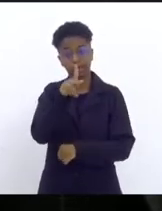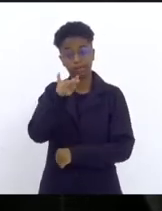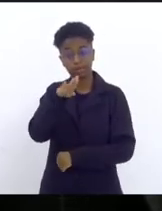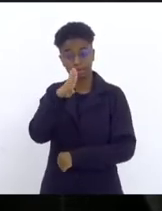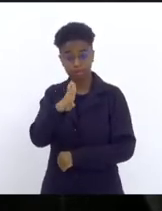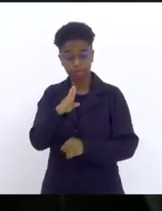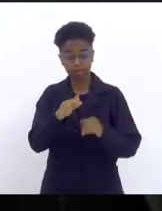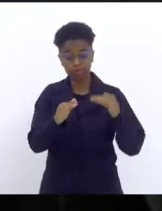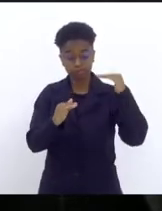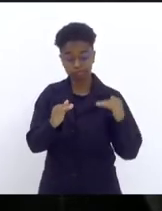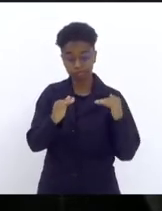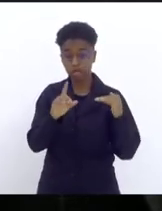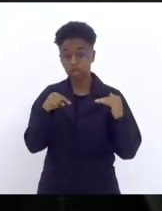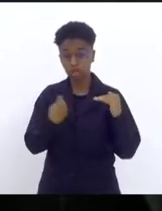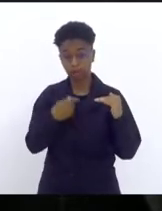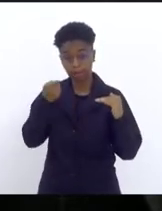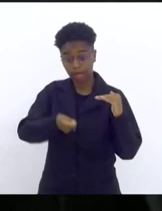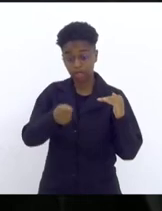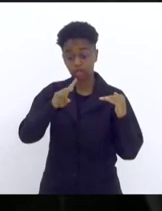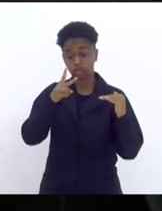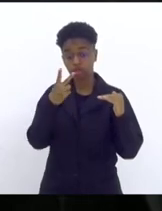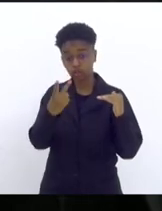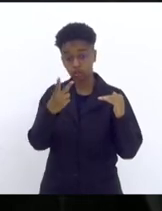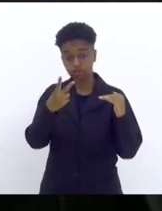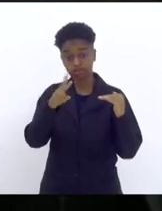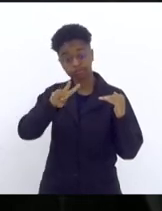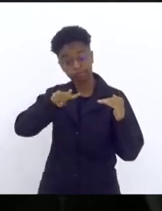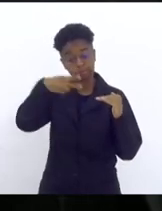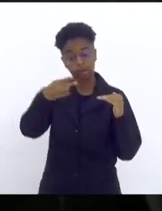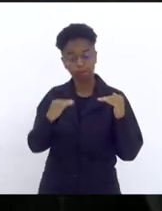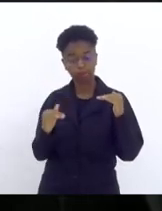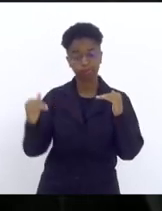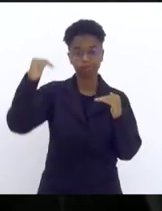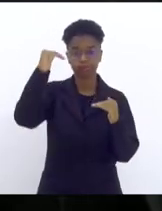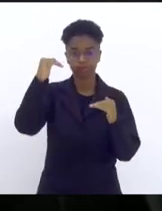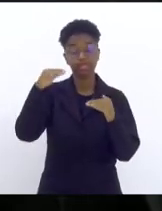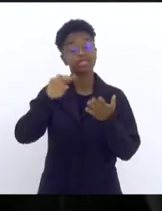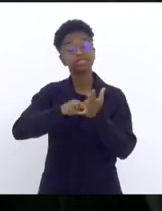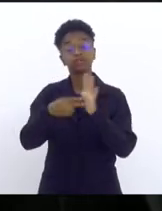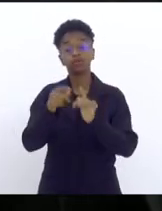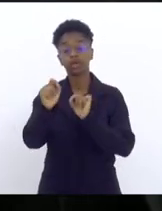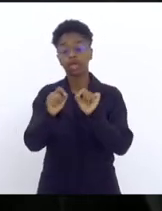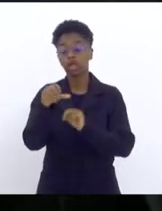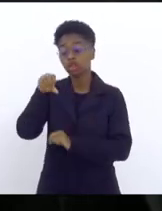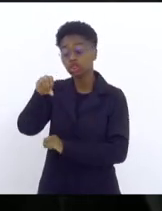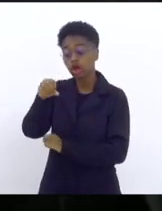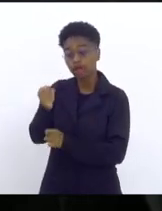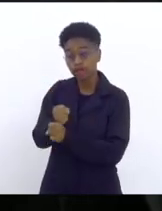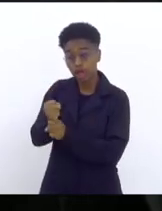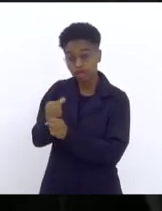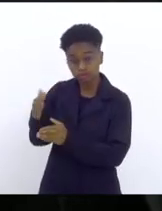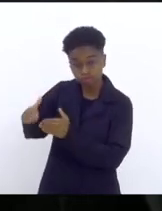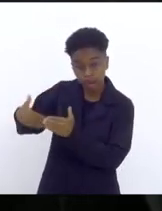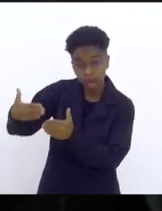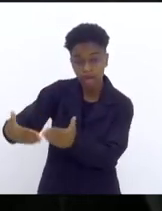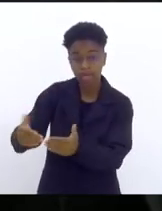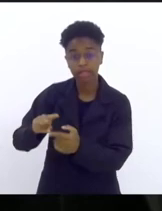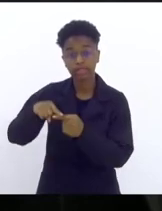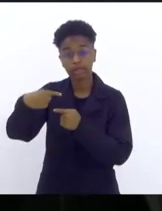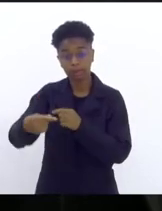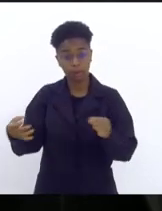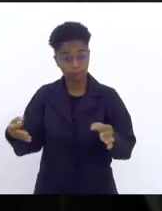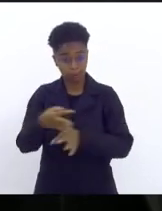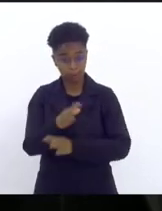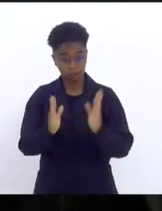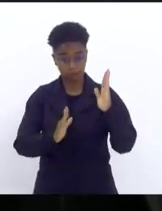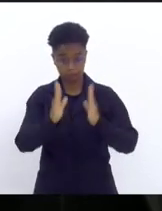bruto isso representa dizer que daqui a nove anos quando acabar o regime de